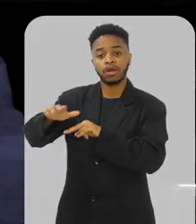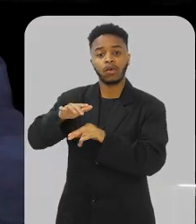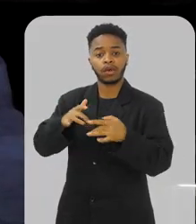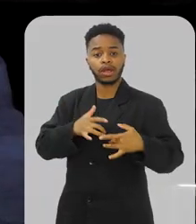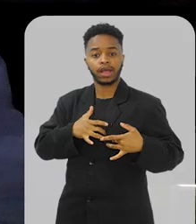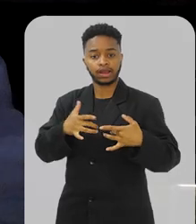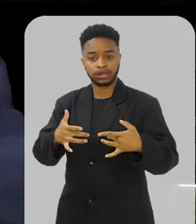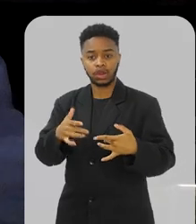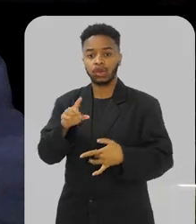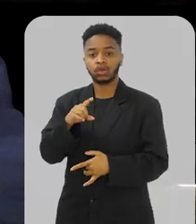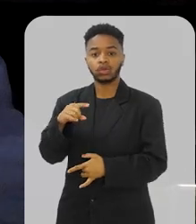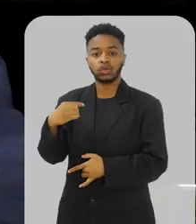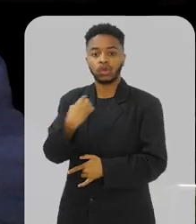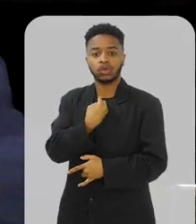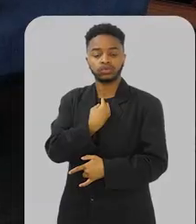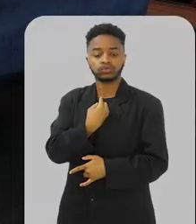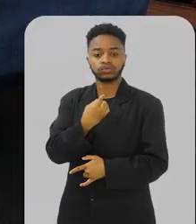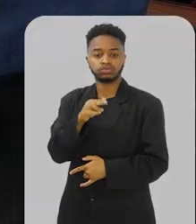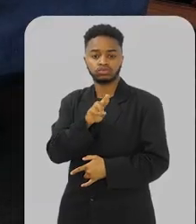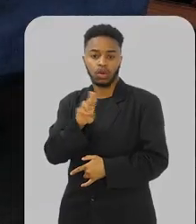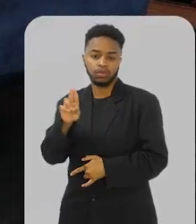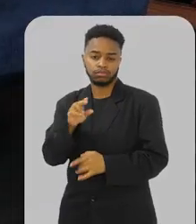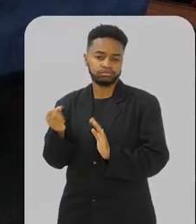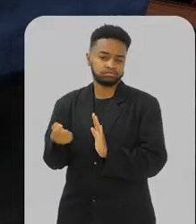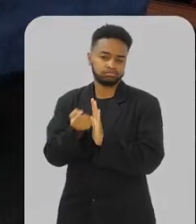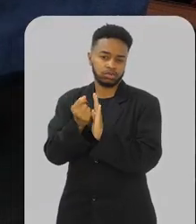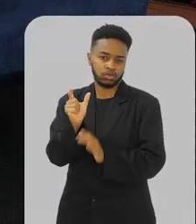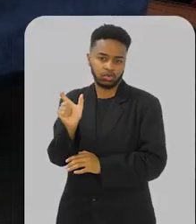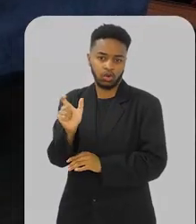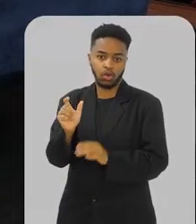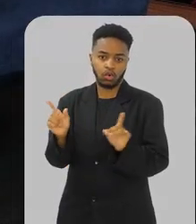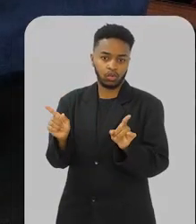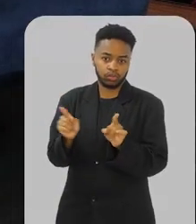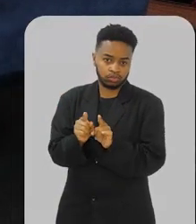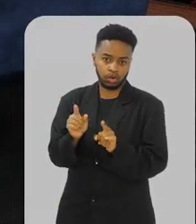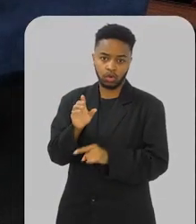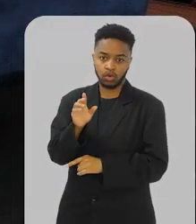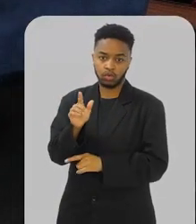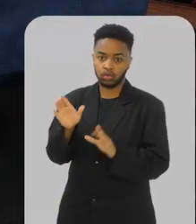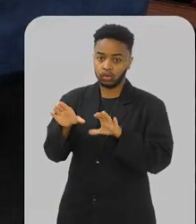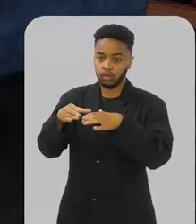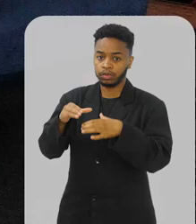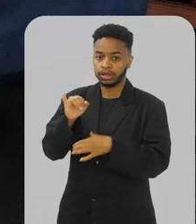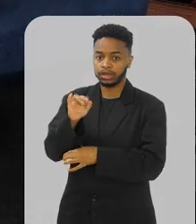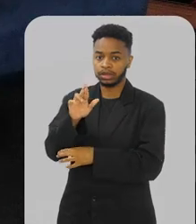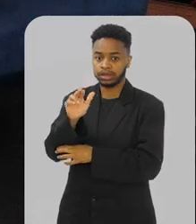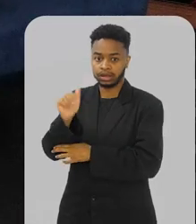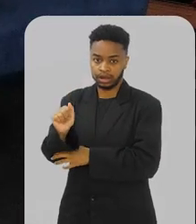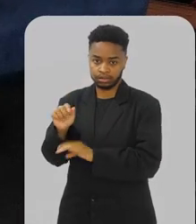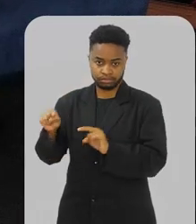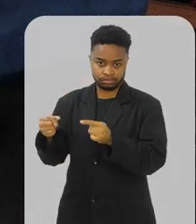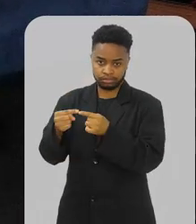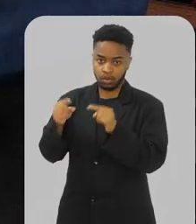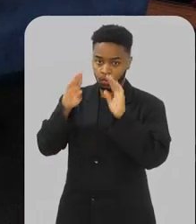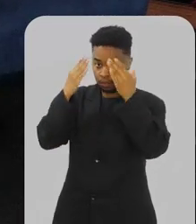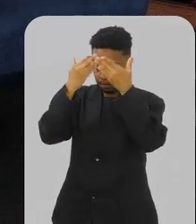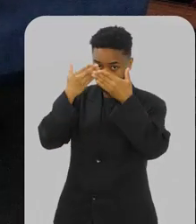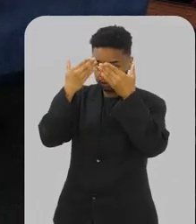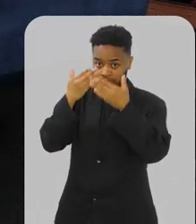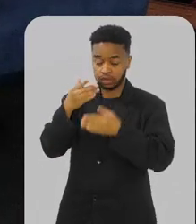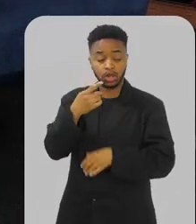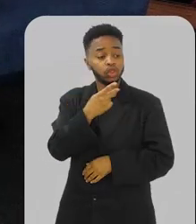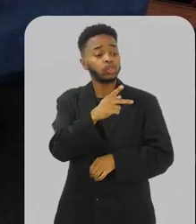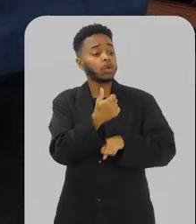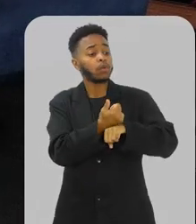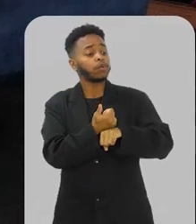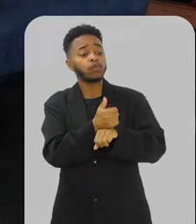conhecidos como Grupo IRCA. Grupo IRCA. De Umbanda. De Umbanda. E qual é a sua profissão? Eu sou